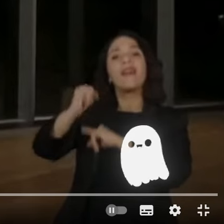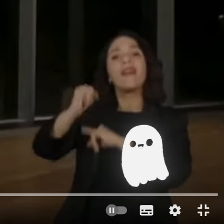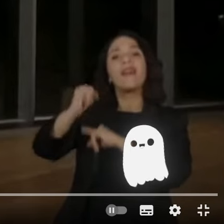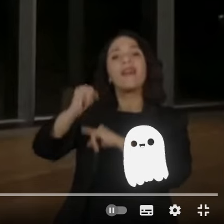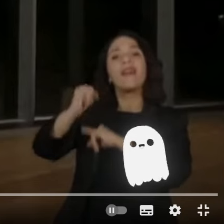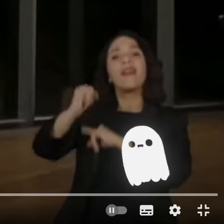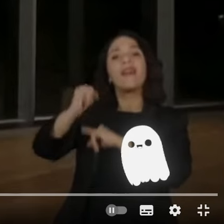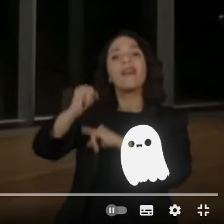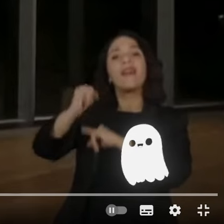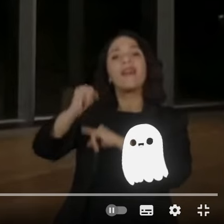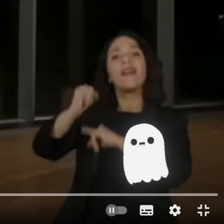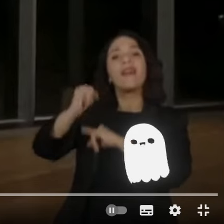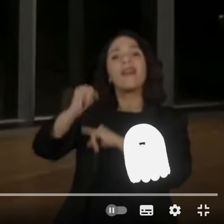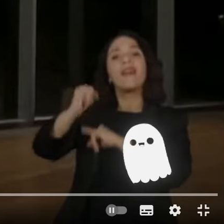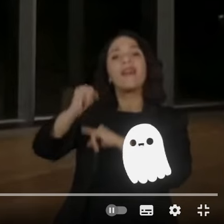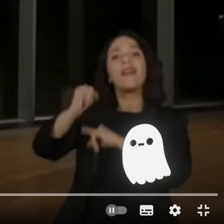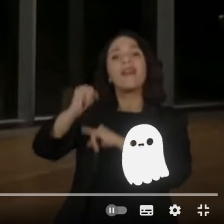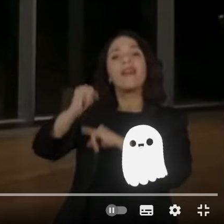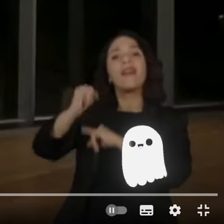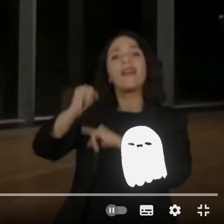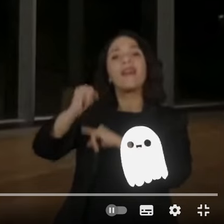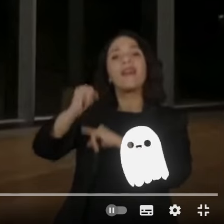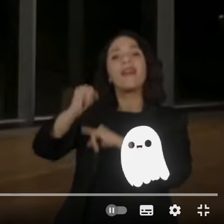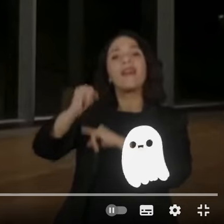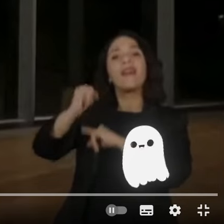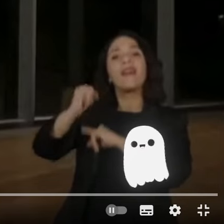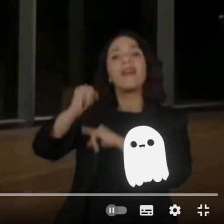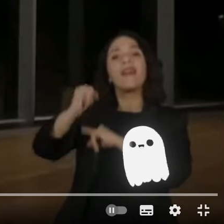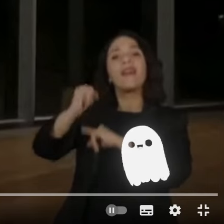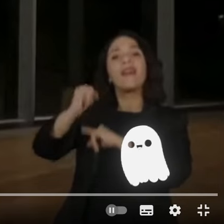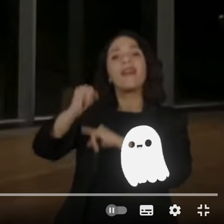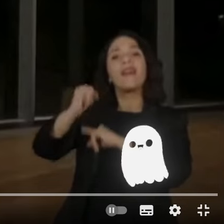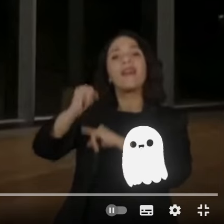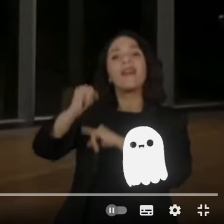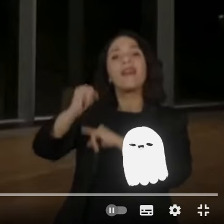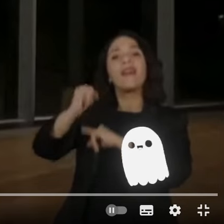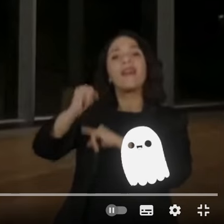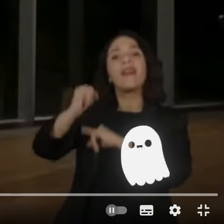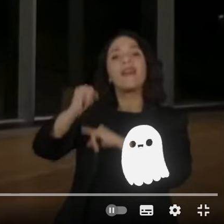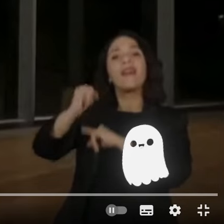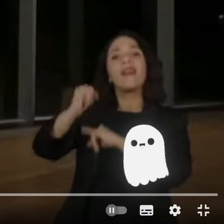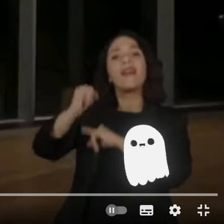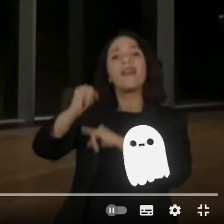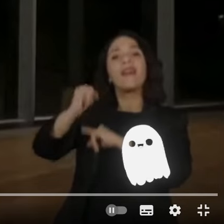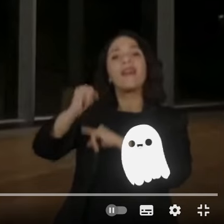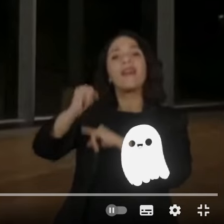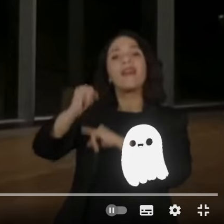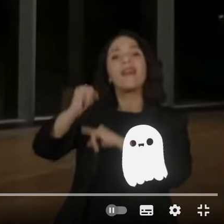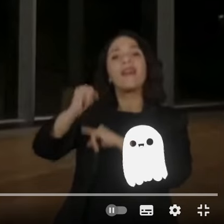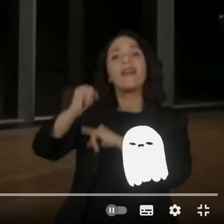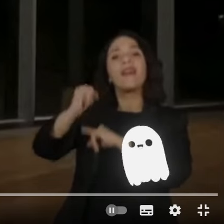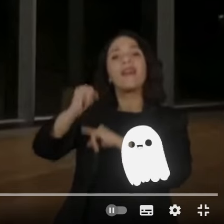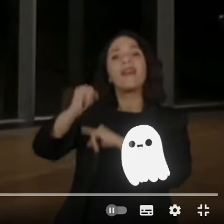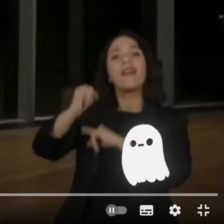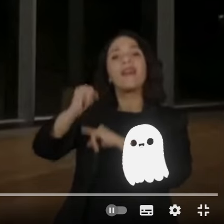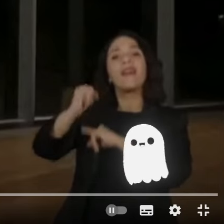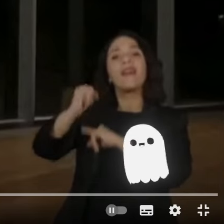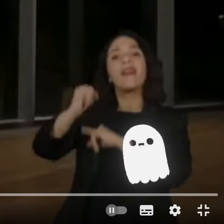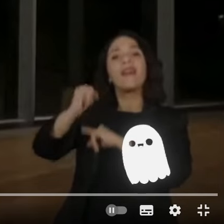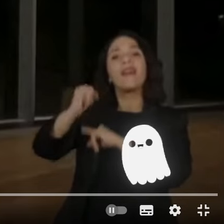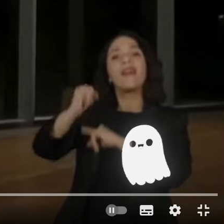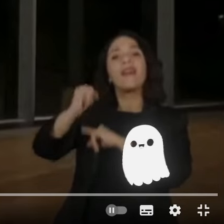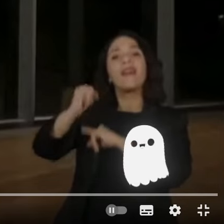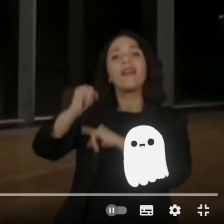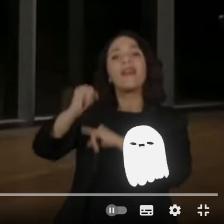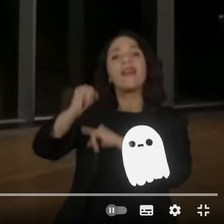vida, a gente percebe. Eu já tinha muita raiva, assim, de... E era muito mais com os outros do que comigo. Tipo, eu tenho muita história de eu defendendo